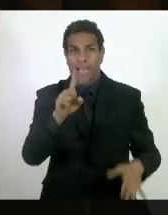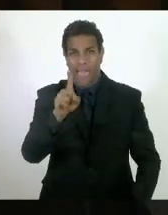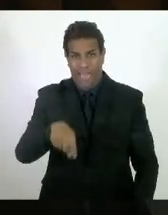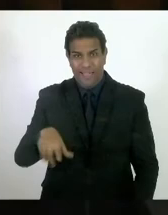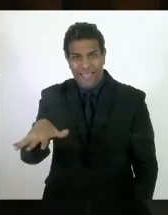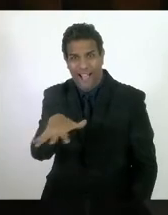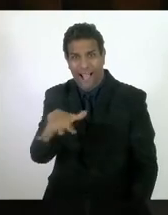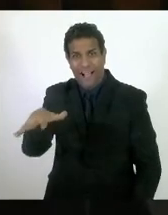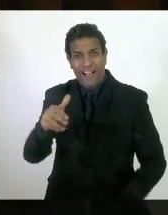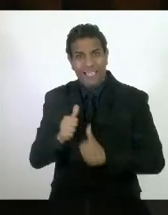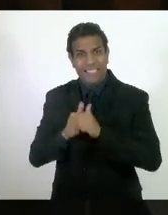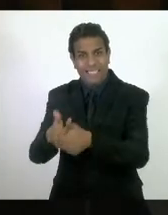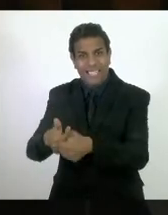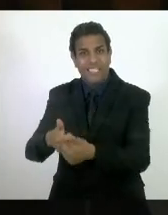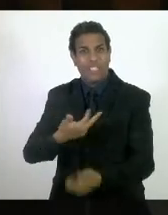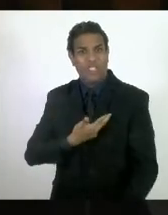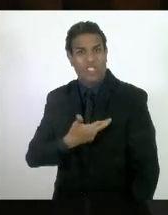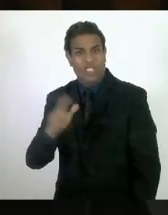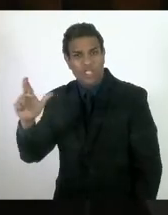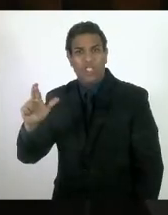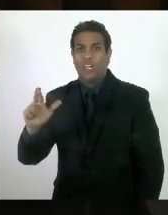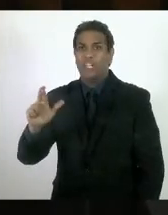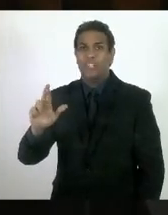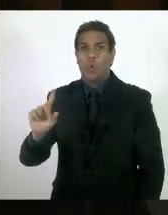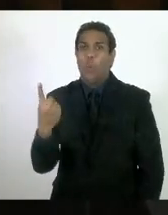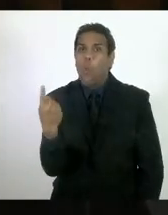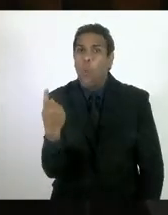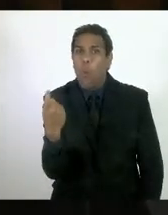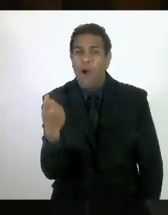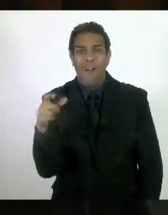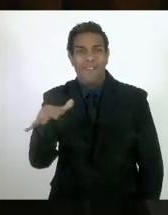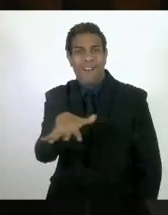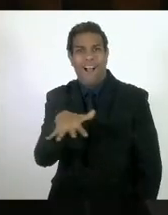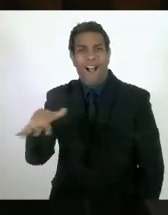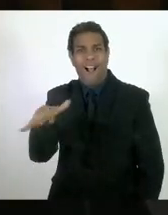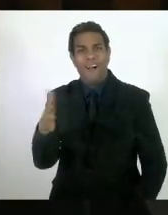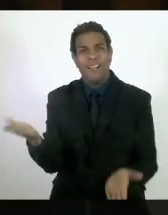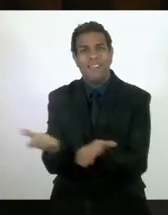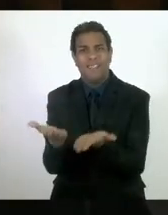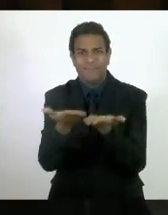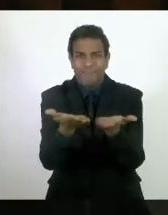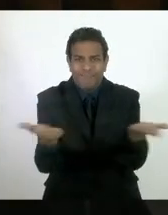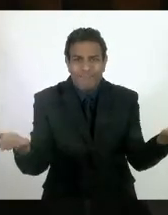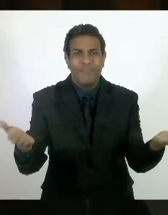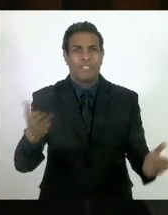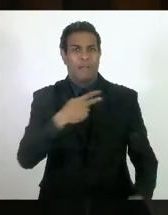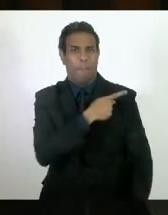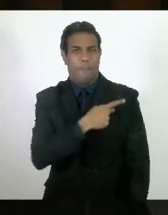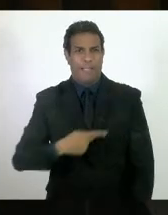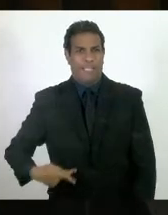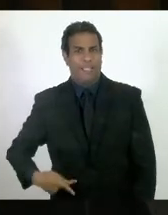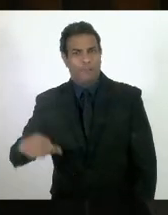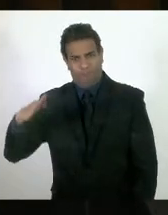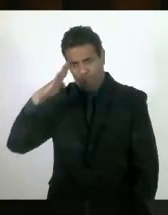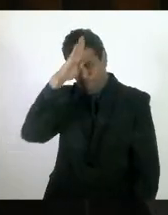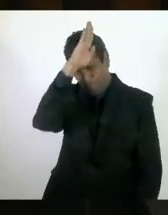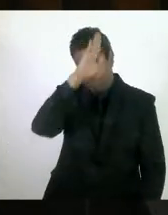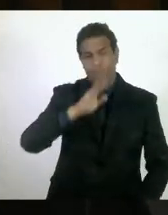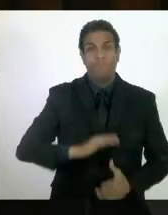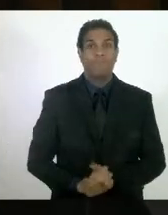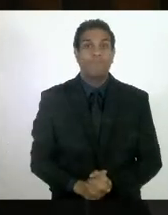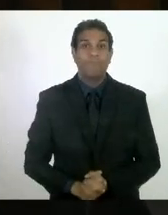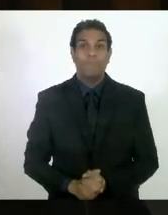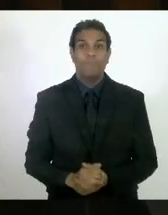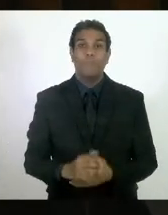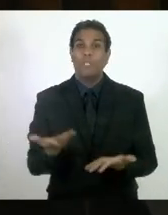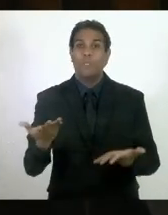bater o Cras ia haja Vista o branco porque o presidente da república está